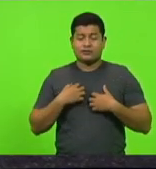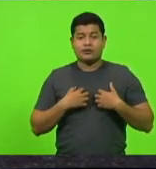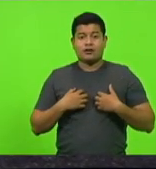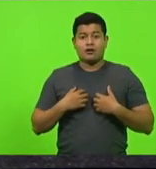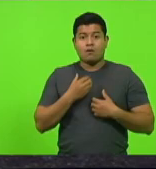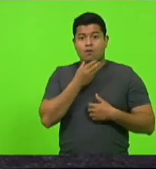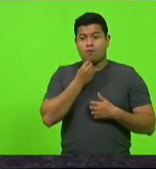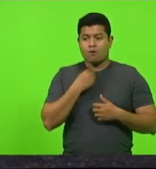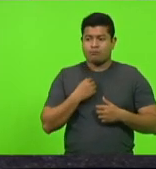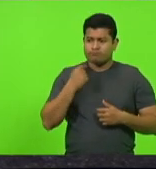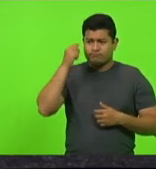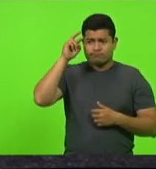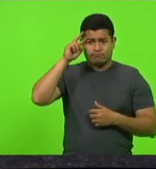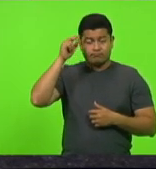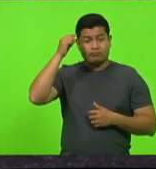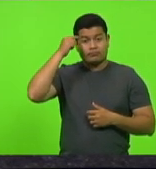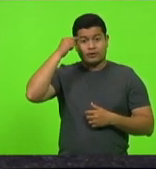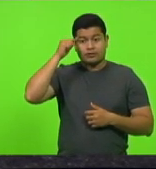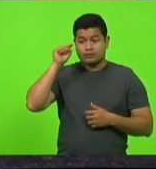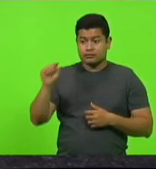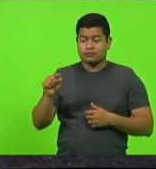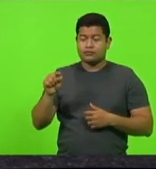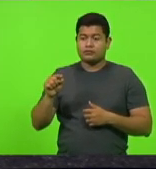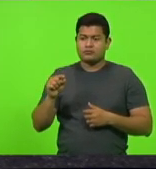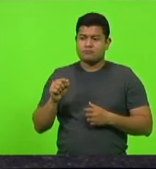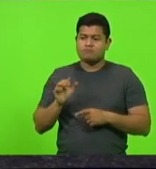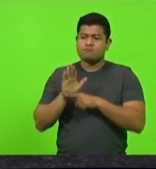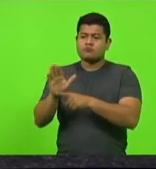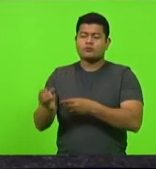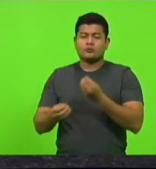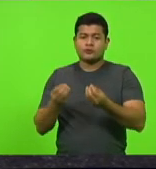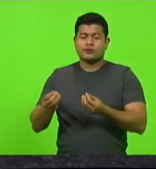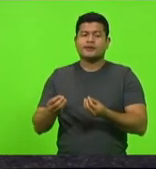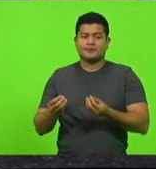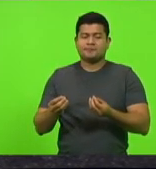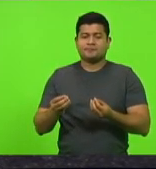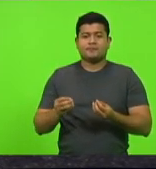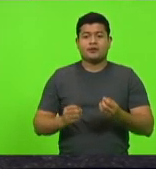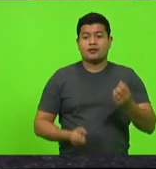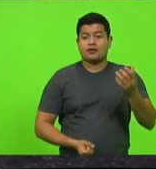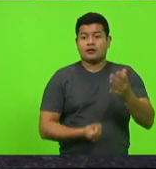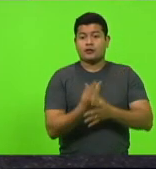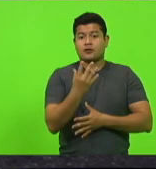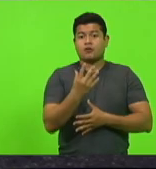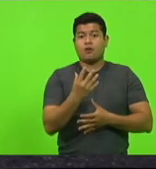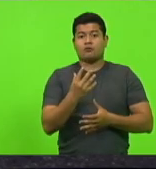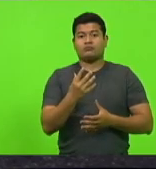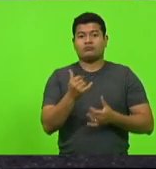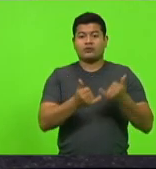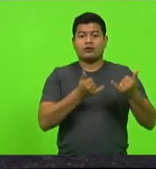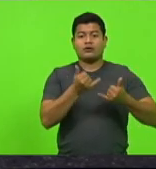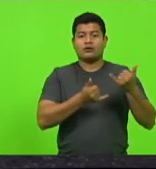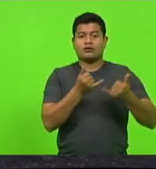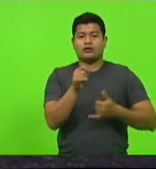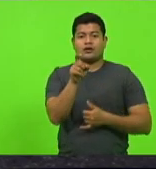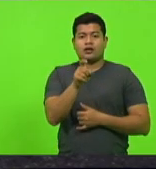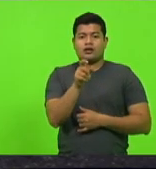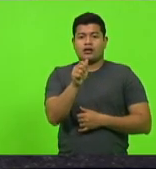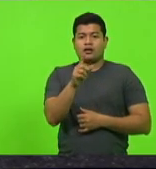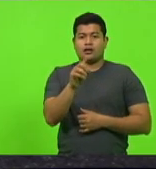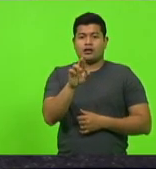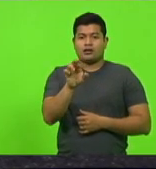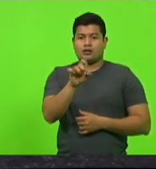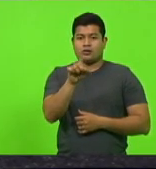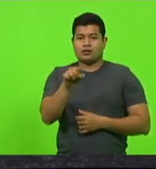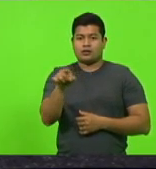xadrez, e ali, ensinando ao rei, ele percebeu que para que ele pudesse